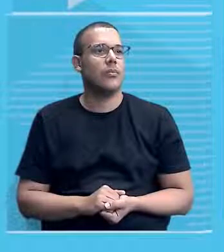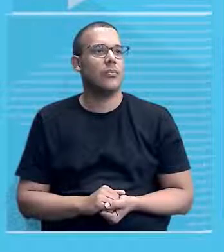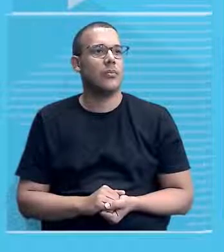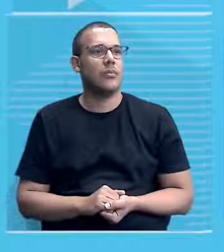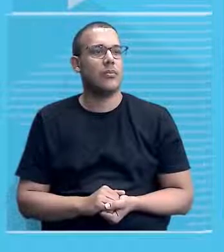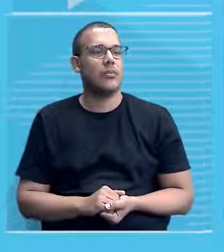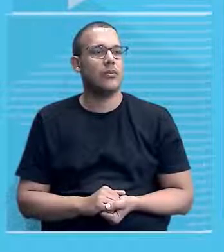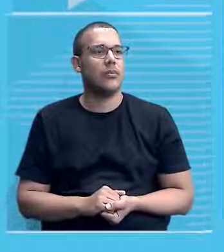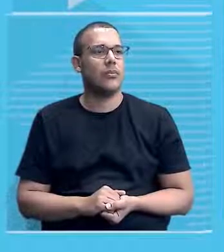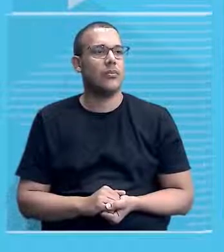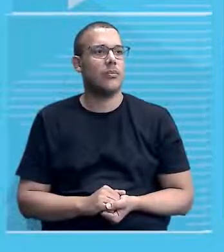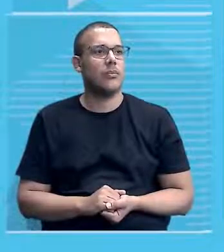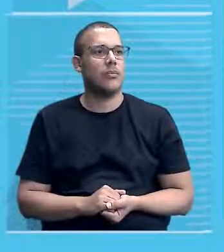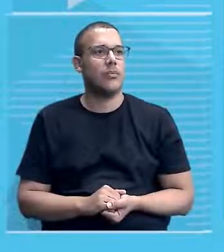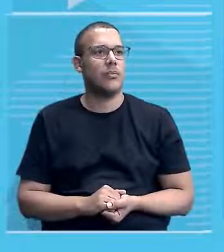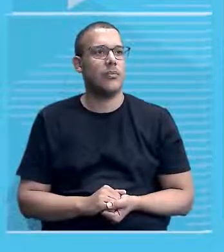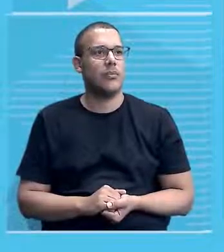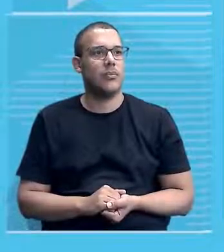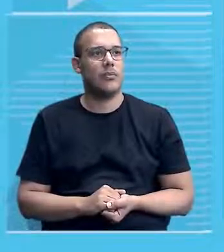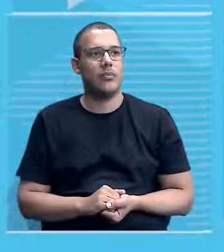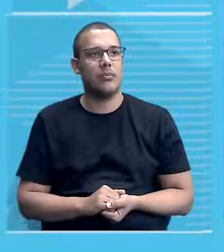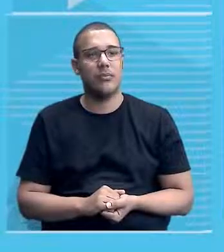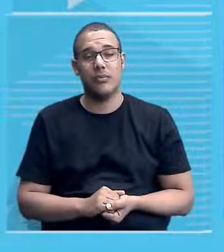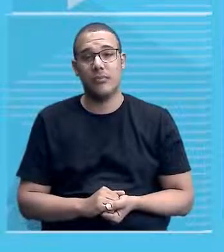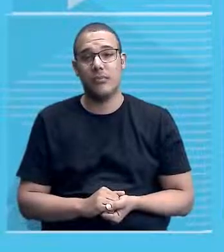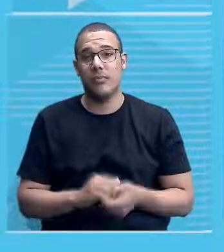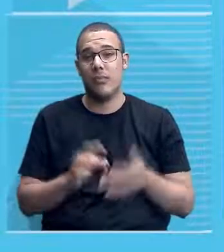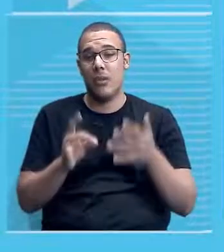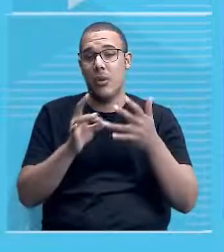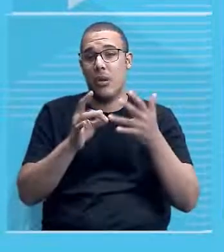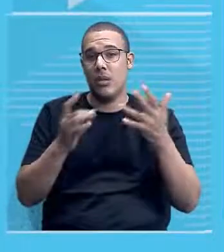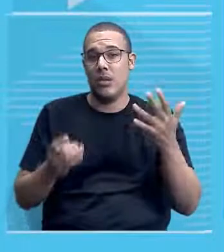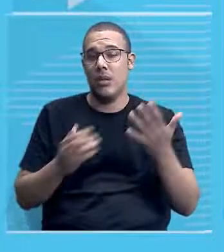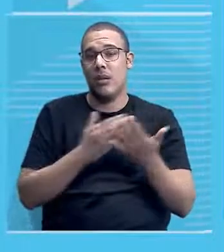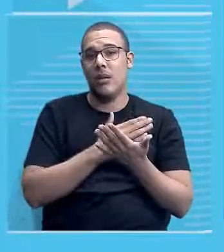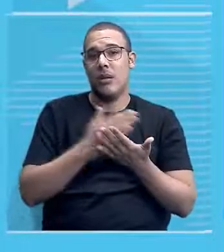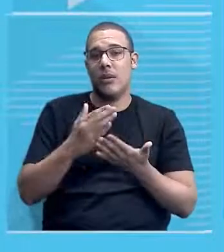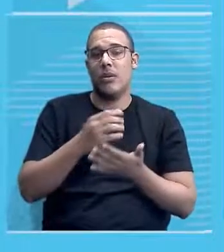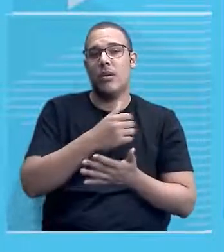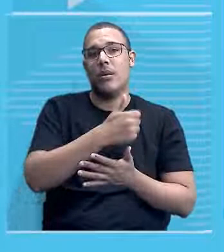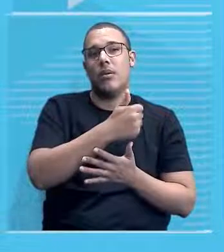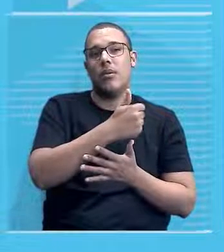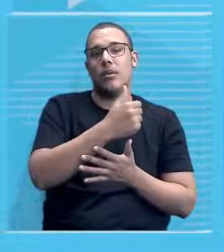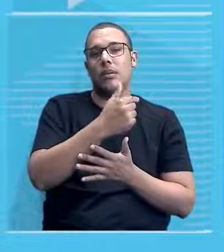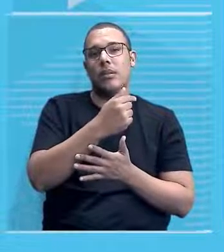tá aí o arcadismo ele tem início oficialmente 1.768